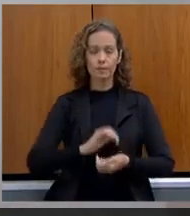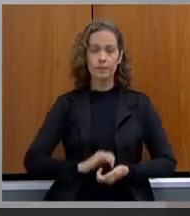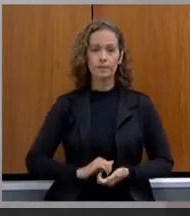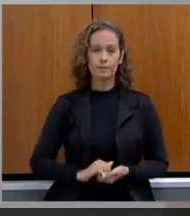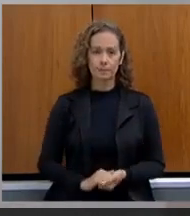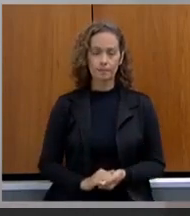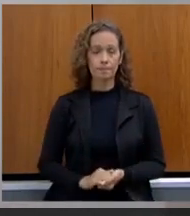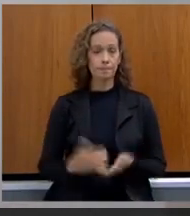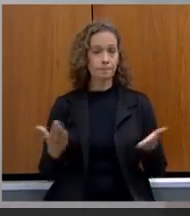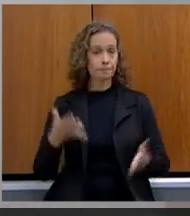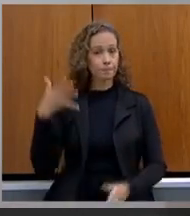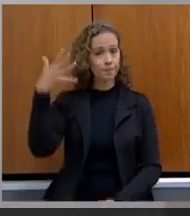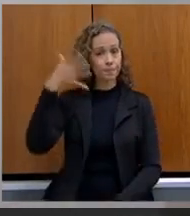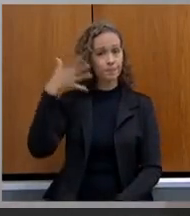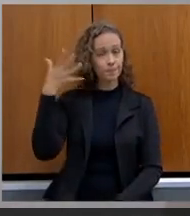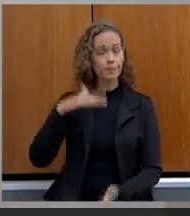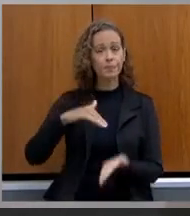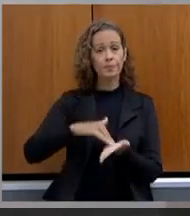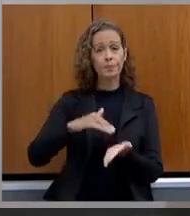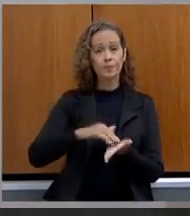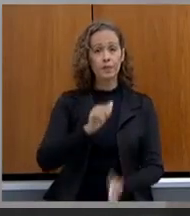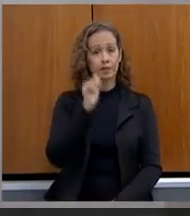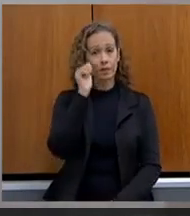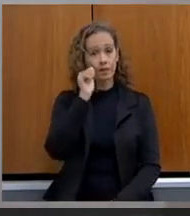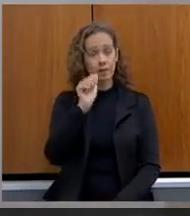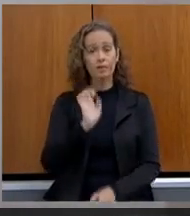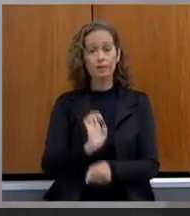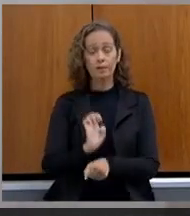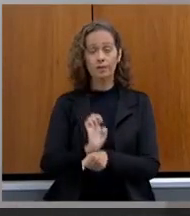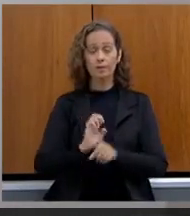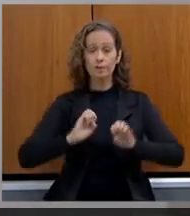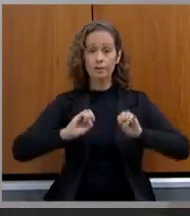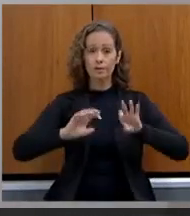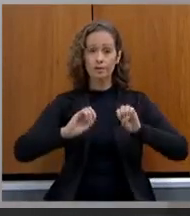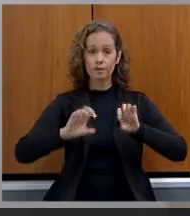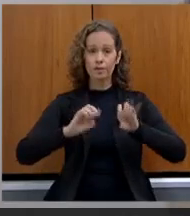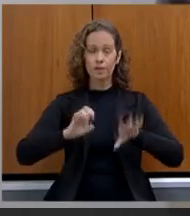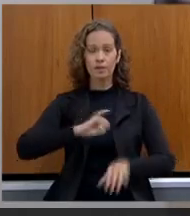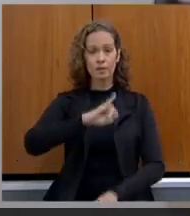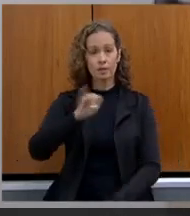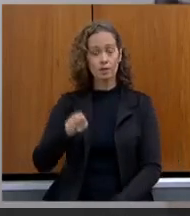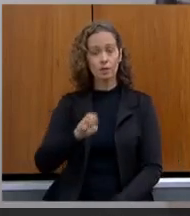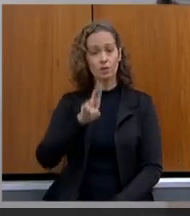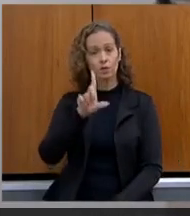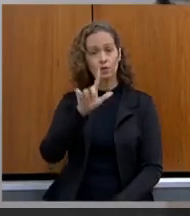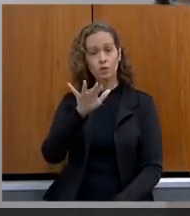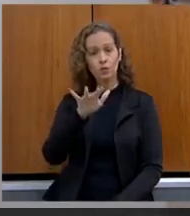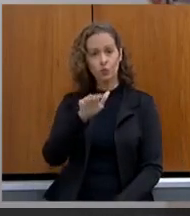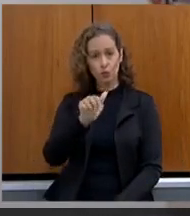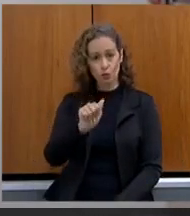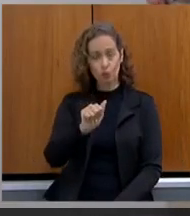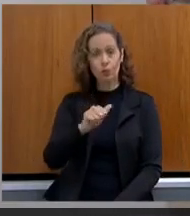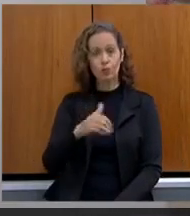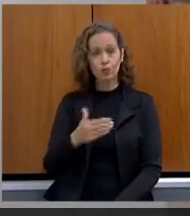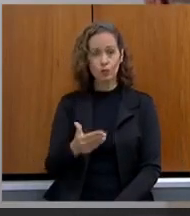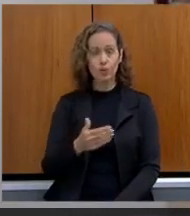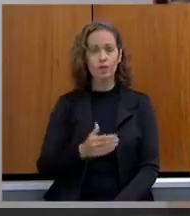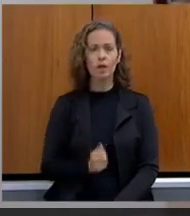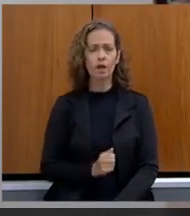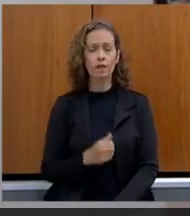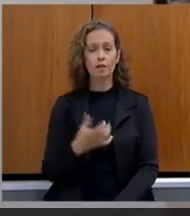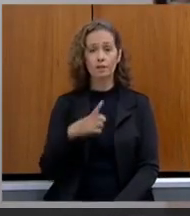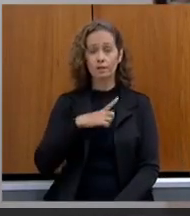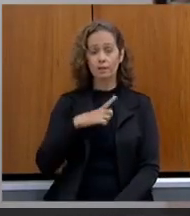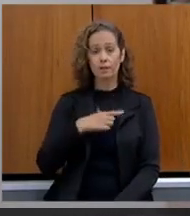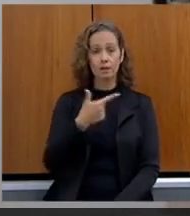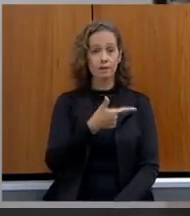o passo a palavra para a secretária de Estado da Educação senhora Júlia Figueiredo goytacaz Santana que